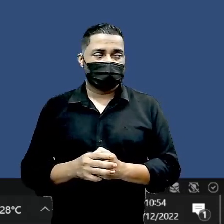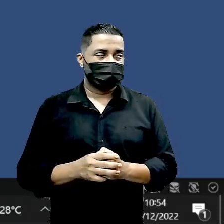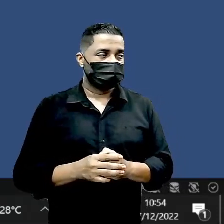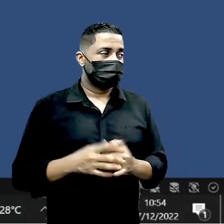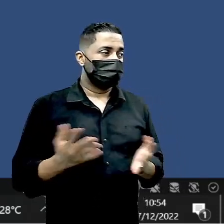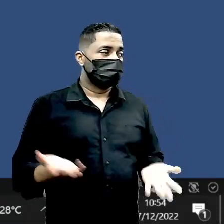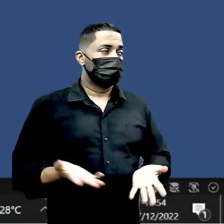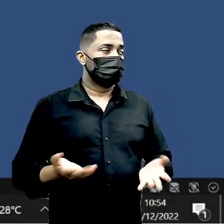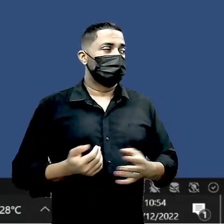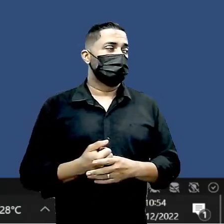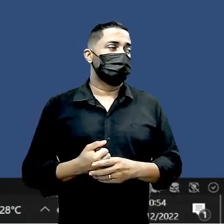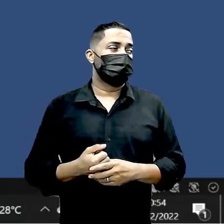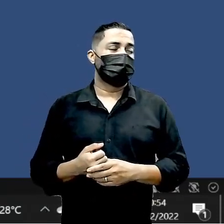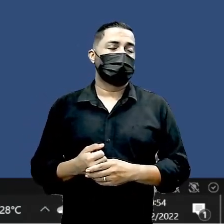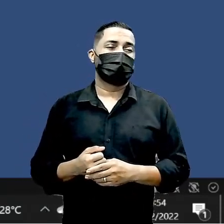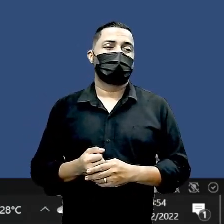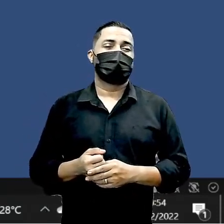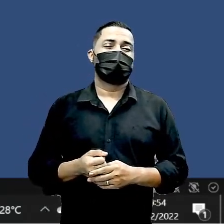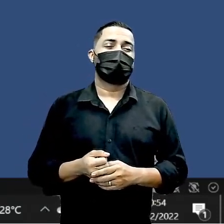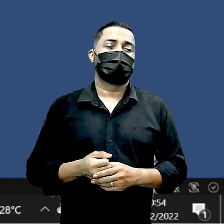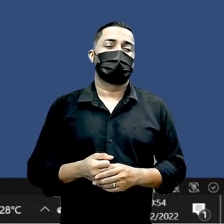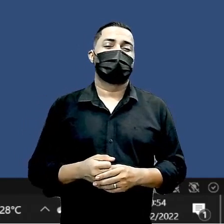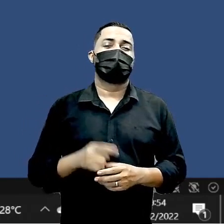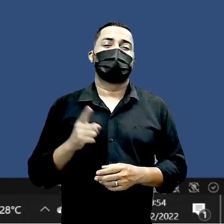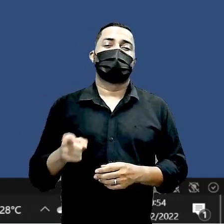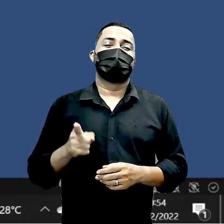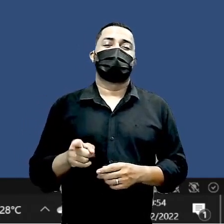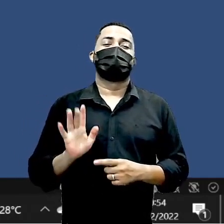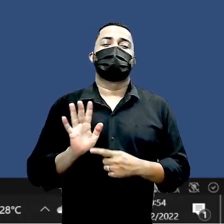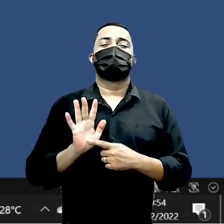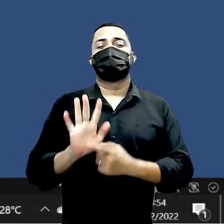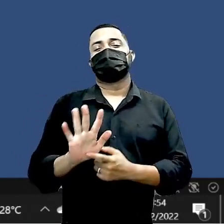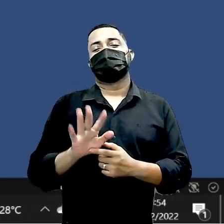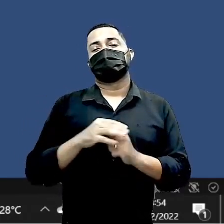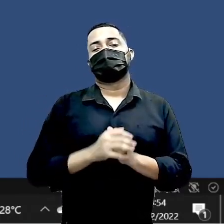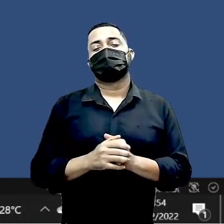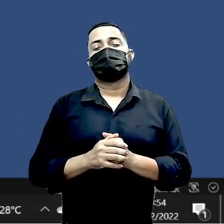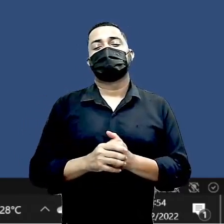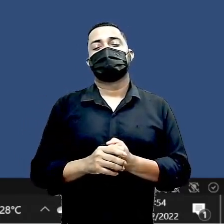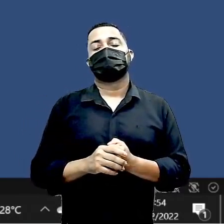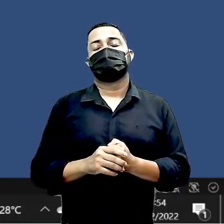Pronto, agora. Isso demonstra que